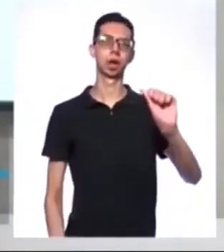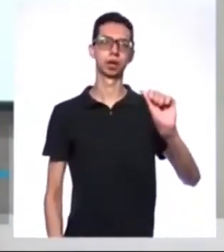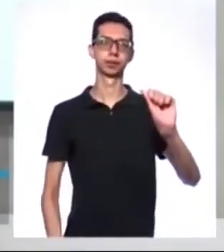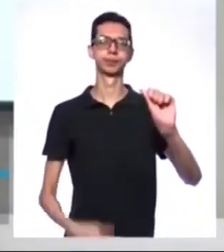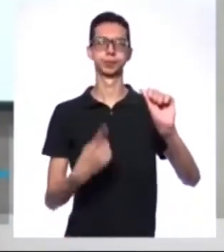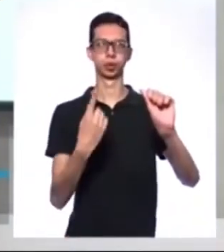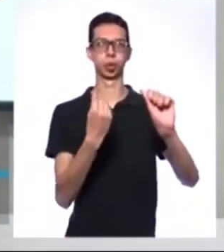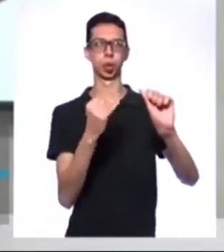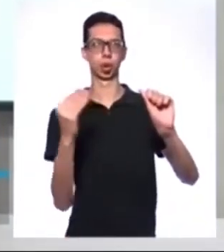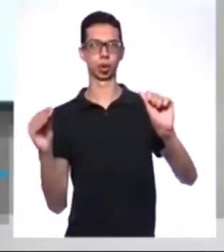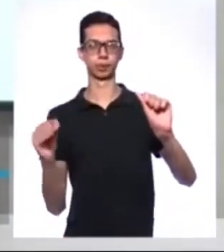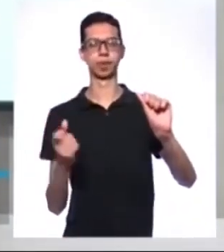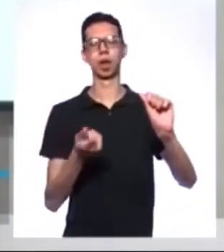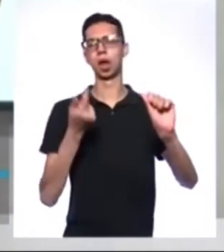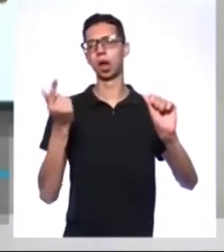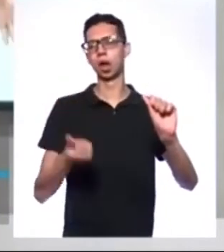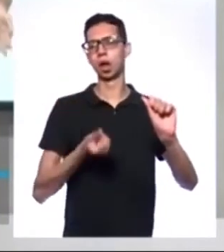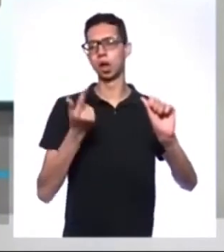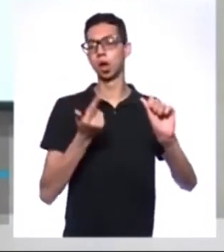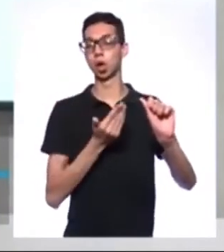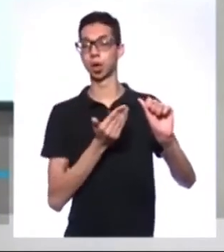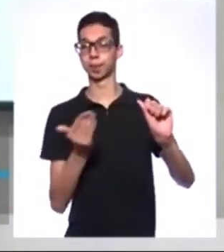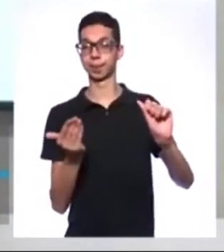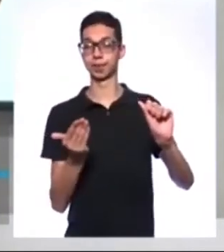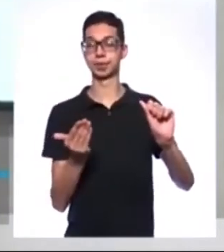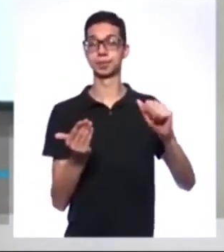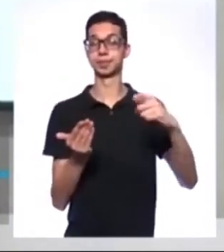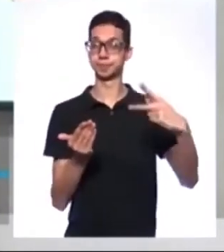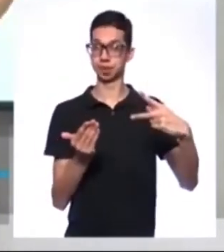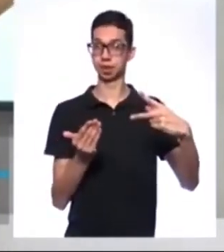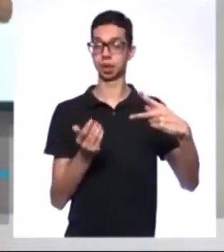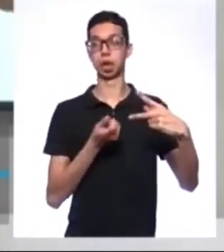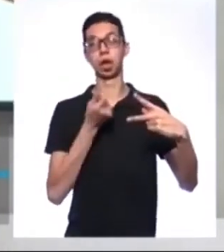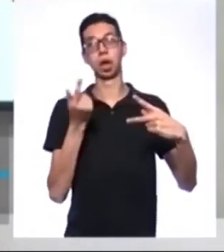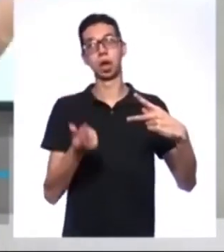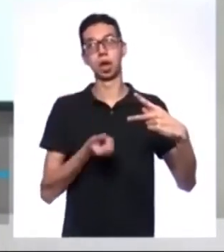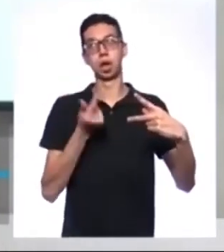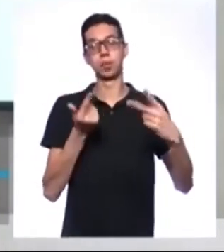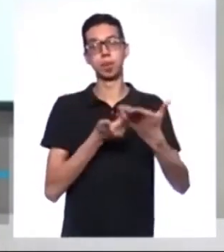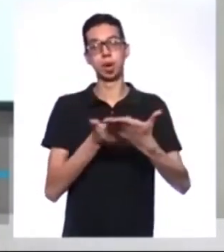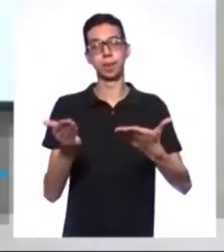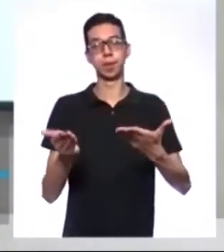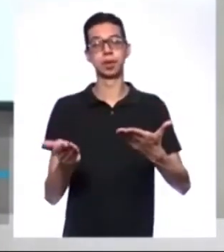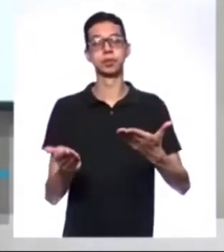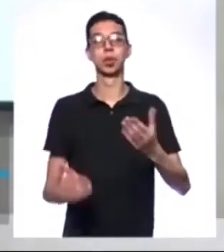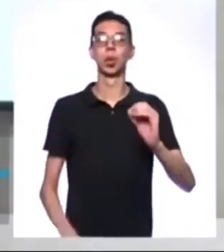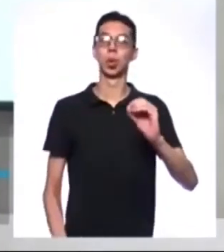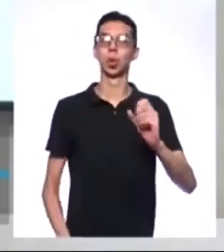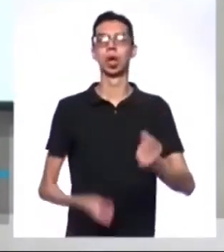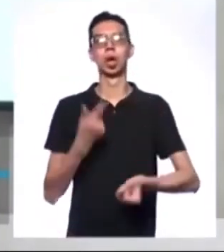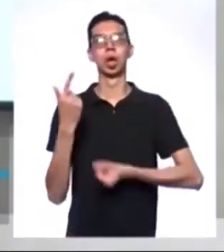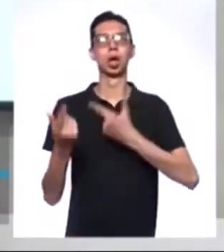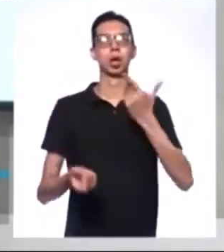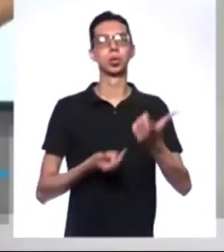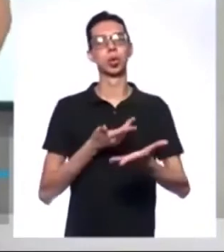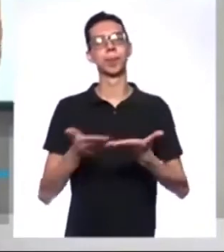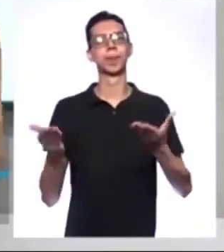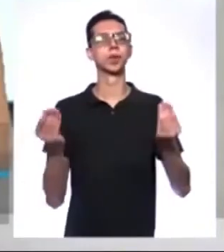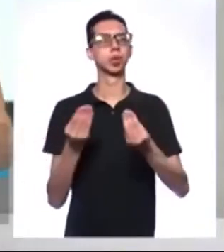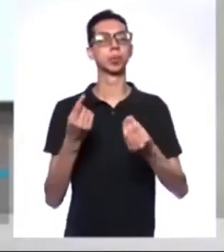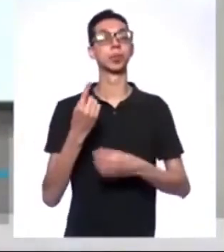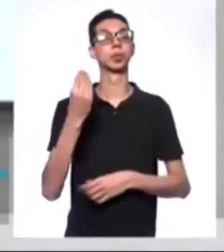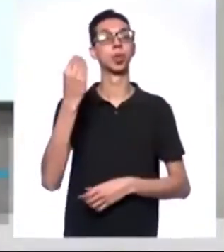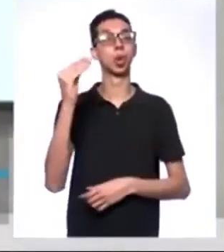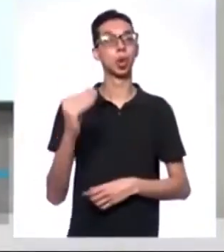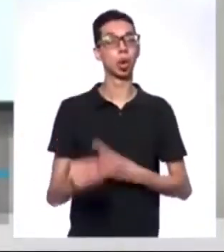fique celular alguns anagramas começam com P algum é mas também é sempre melhor alguns aí você vai